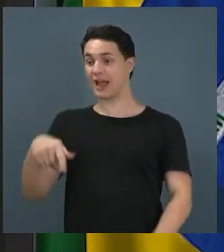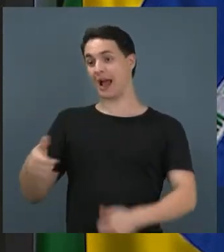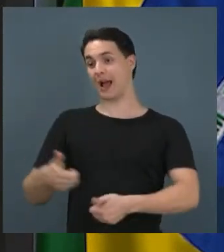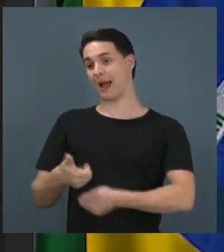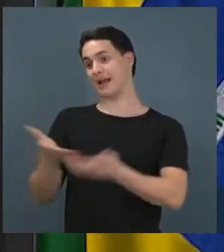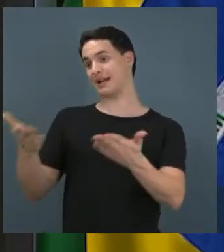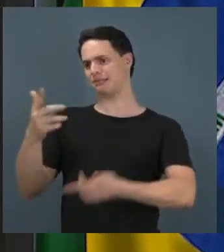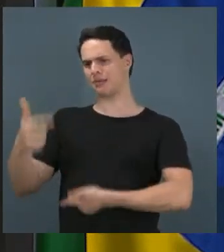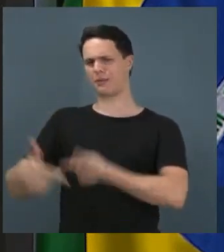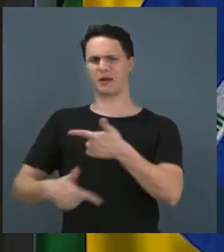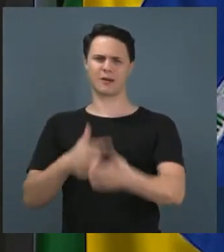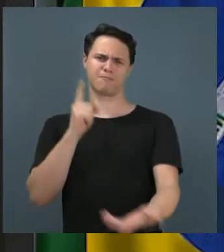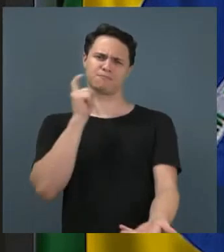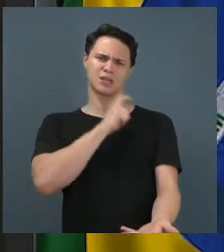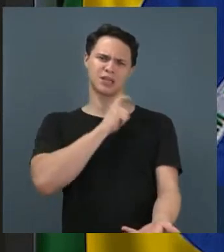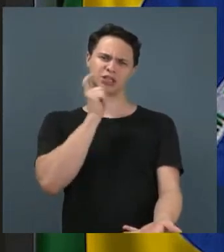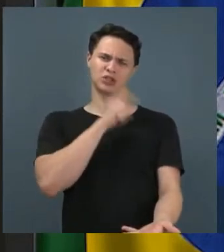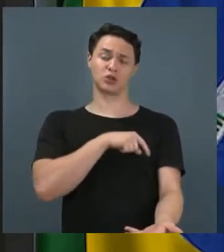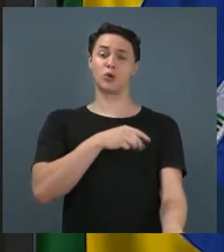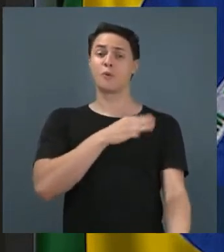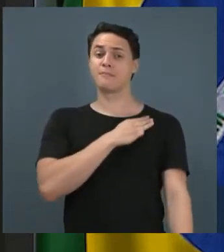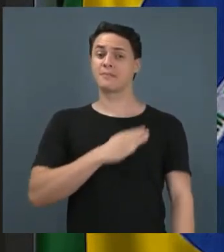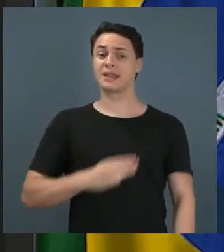Mentira! O próprio